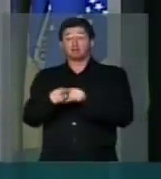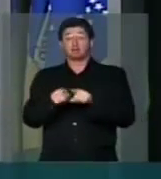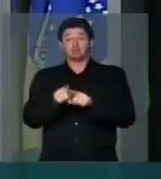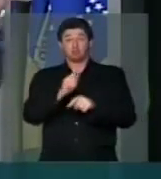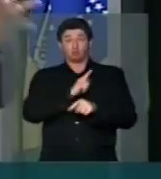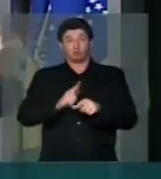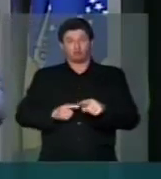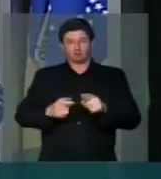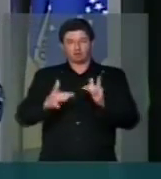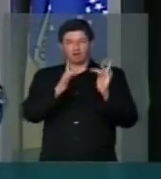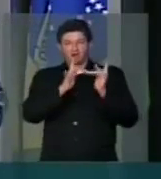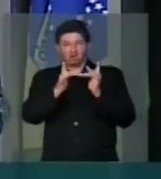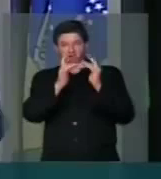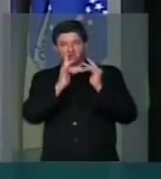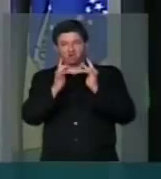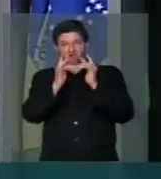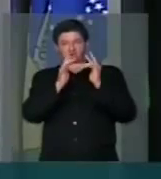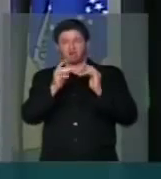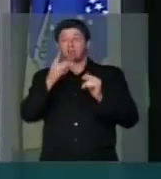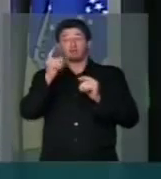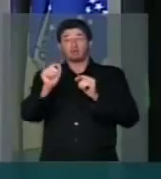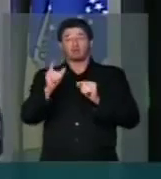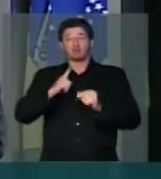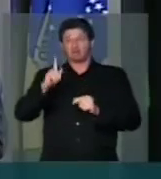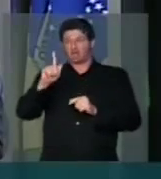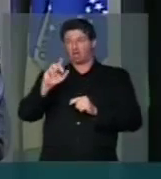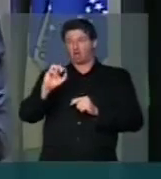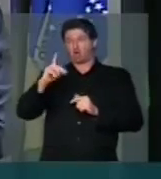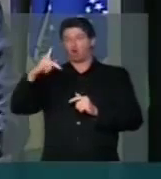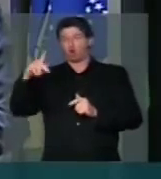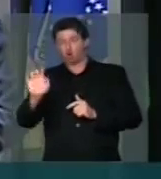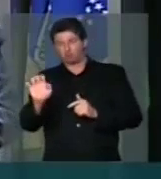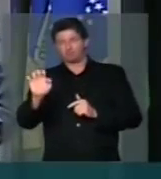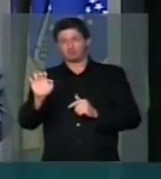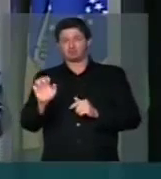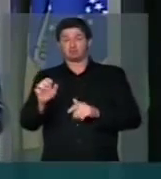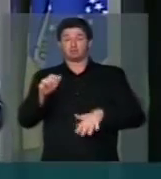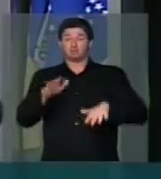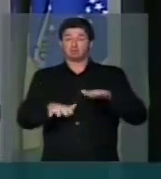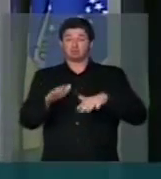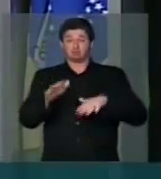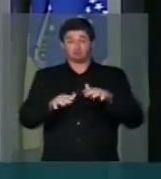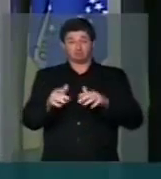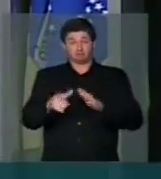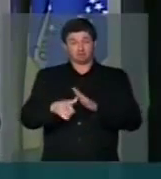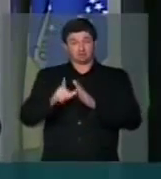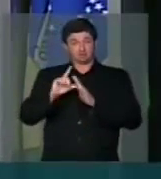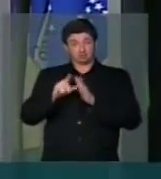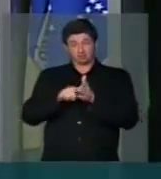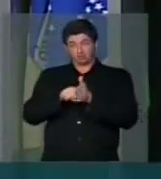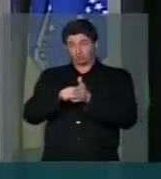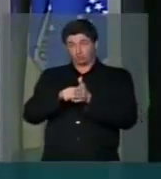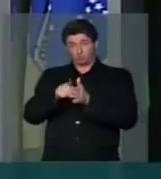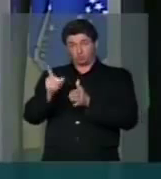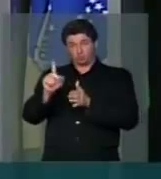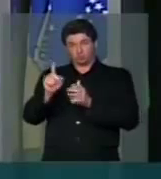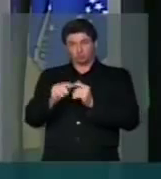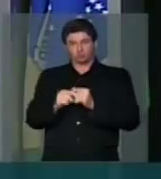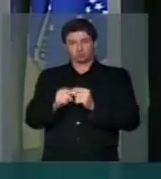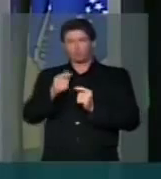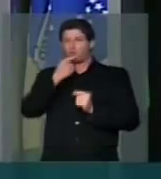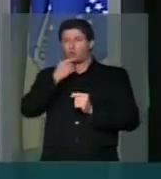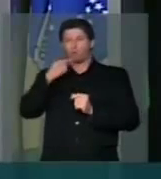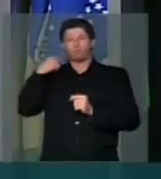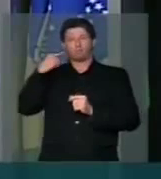se articula para dizer que há golpismo, talvez não tenham antes consultado um grande